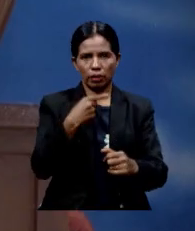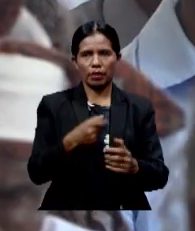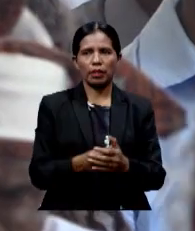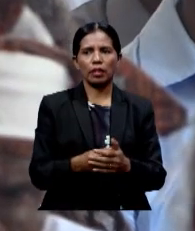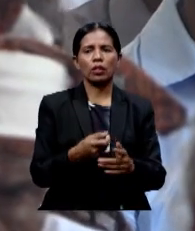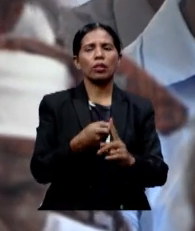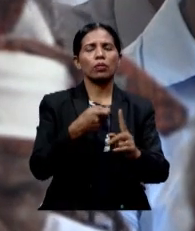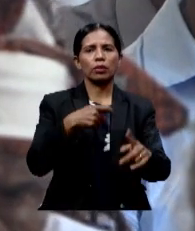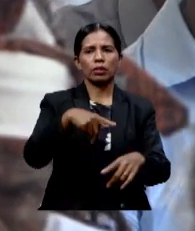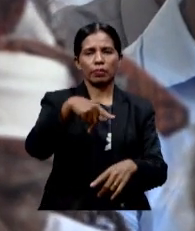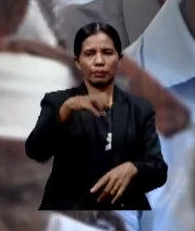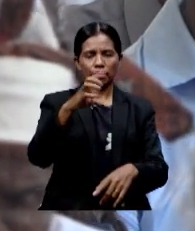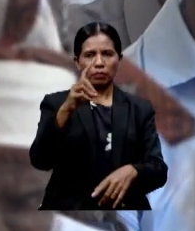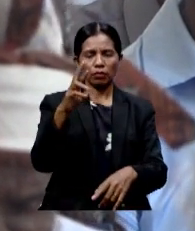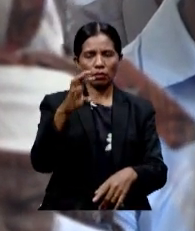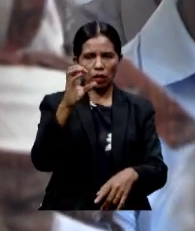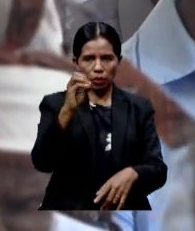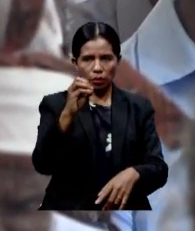si Pedro.